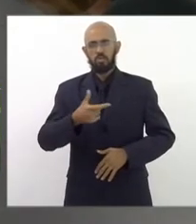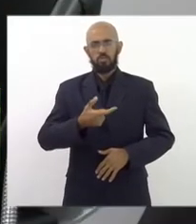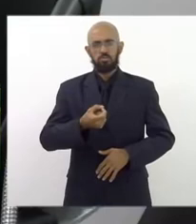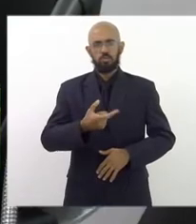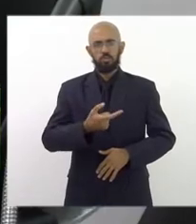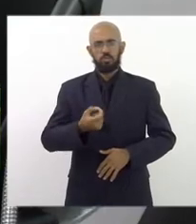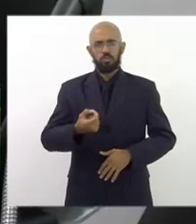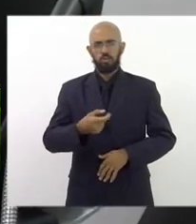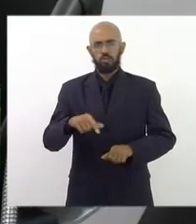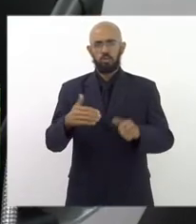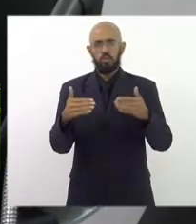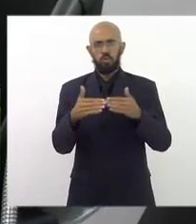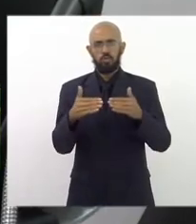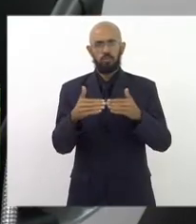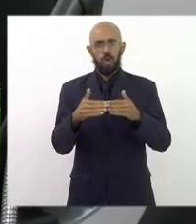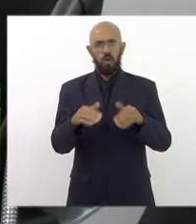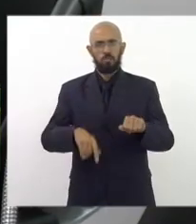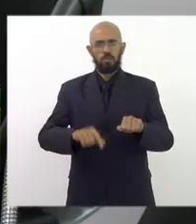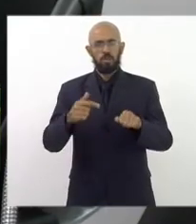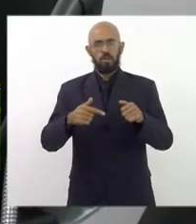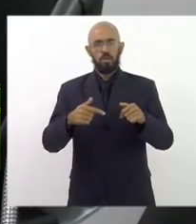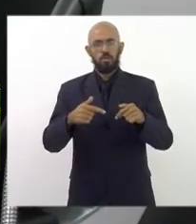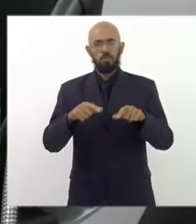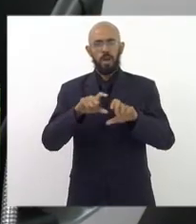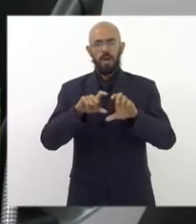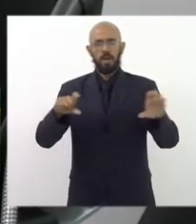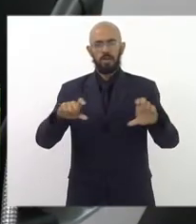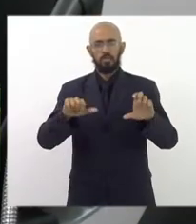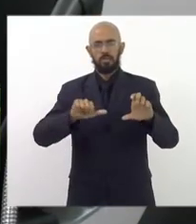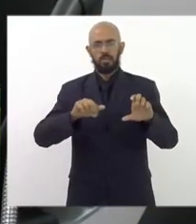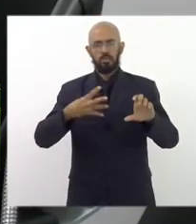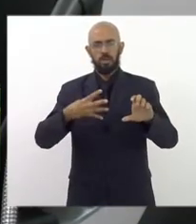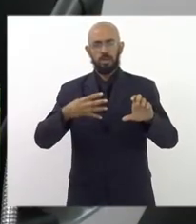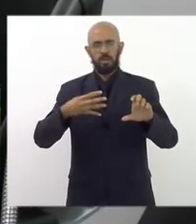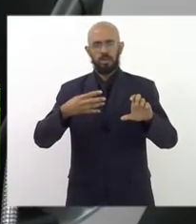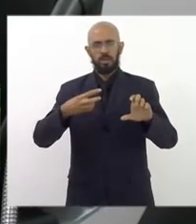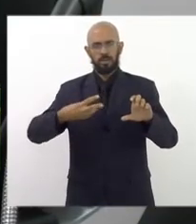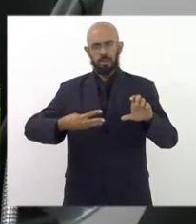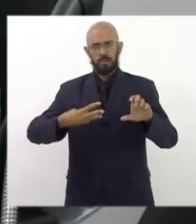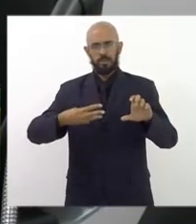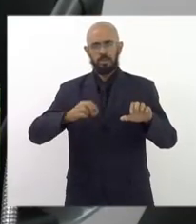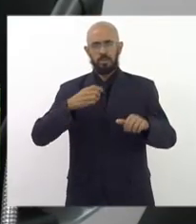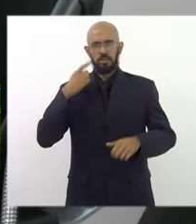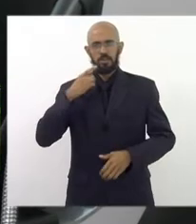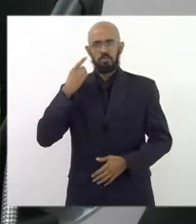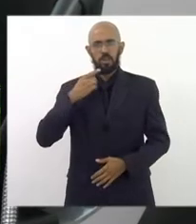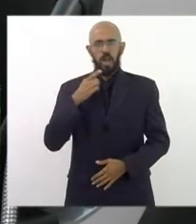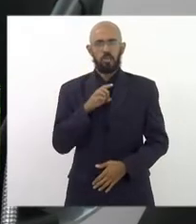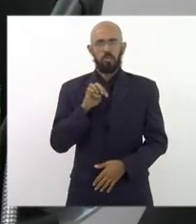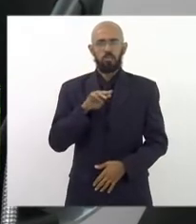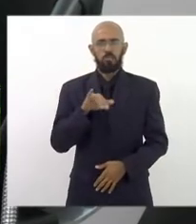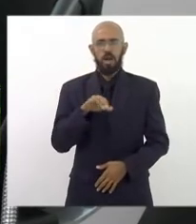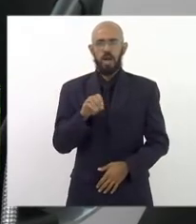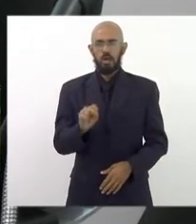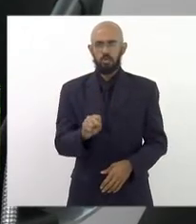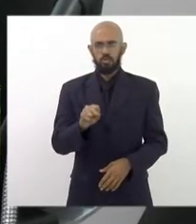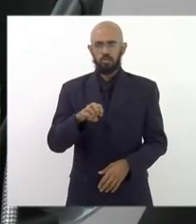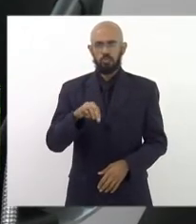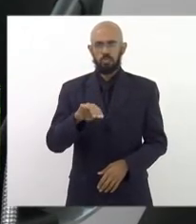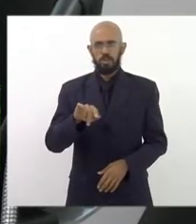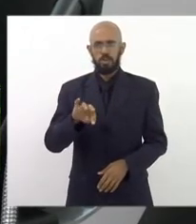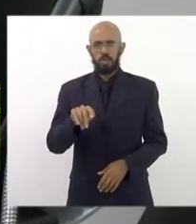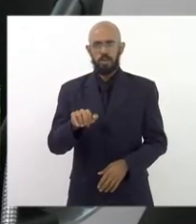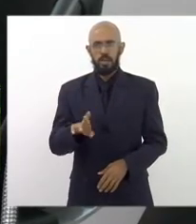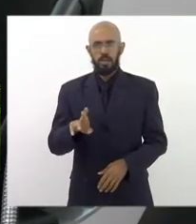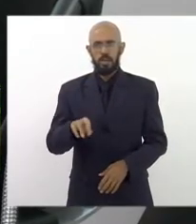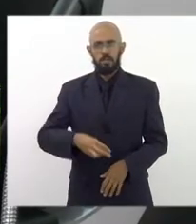artigo 43 do Regimento Interno, os senhores deputados Marcos Miller, Márcio Pacheco, Anderson